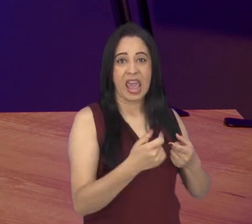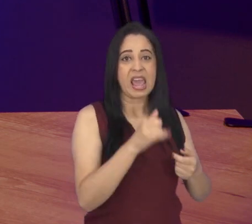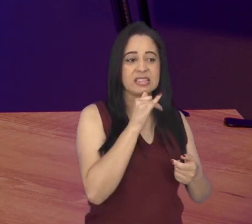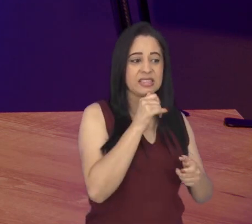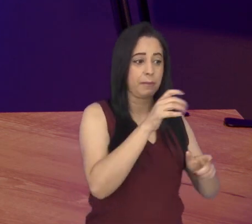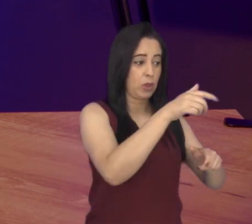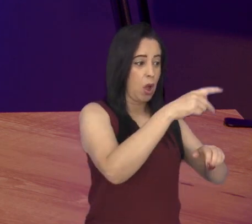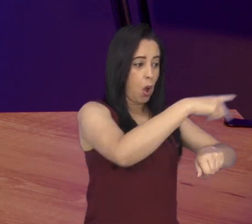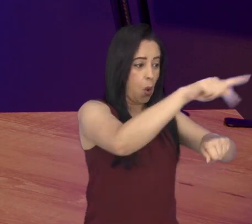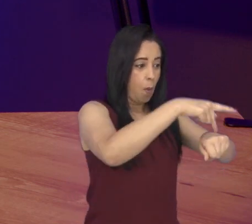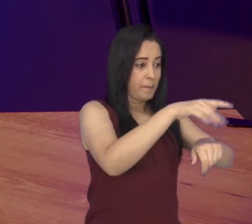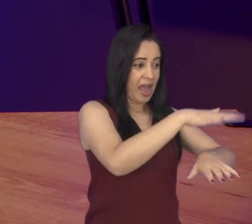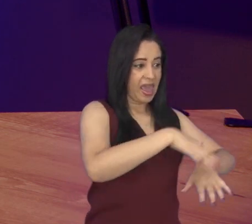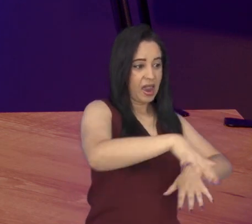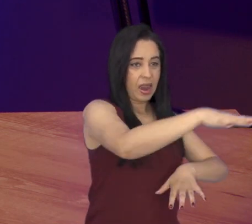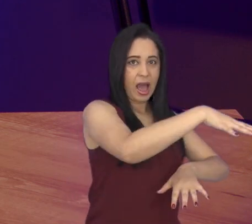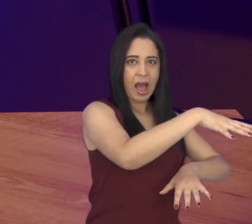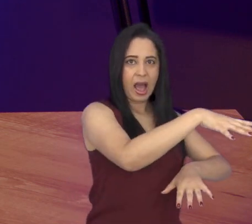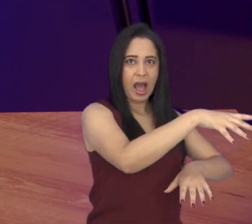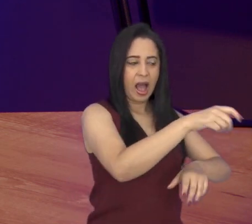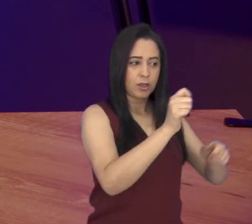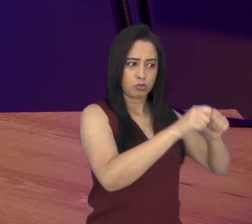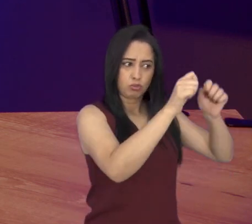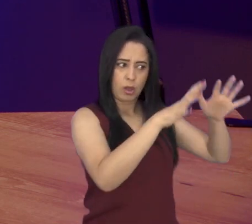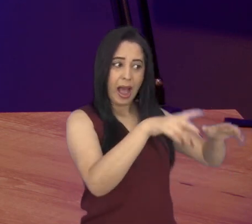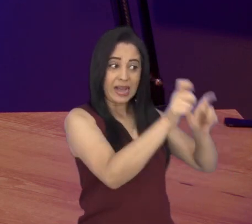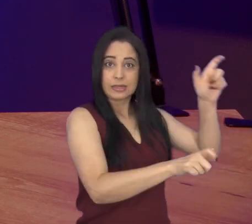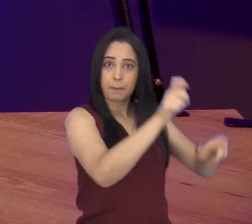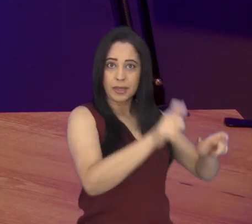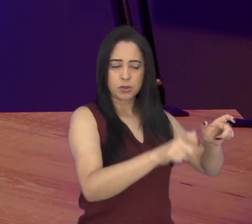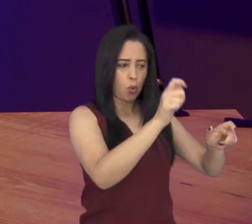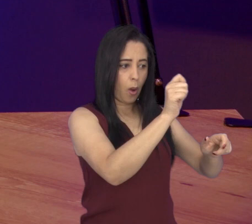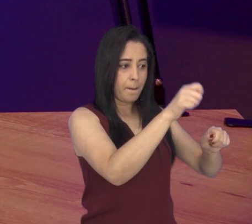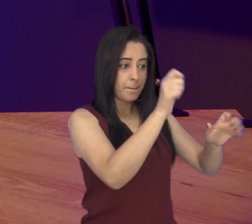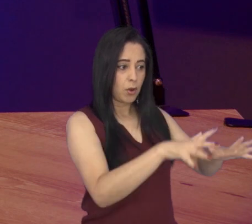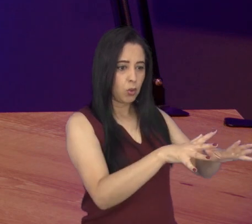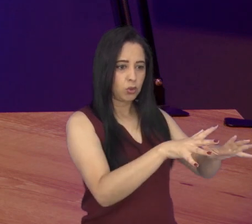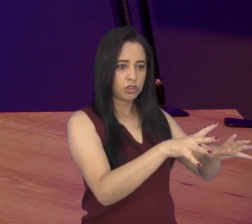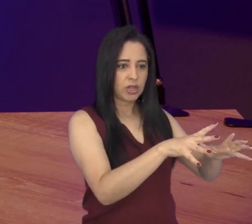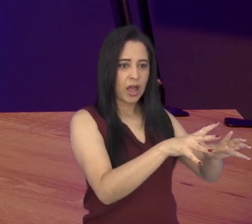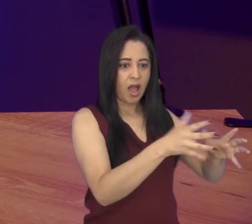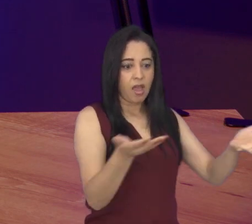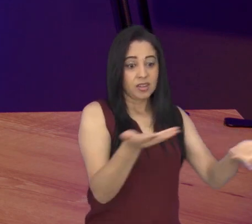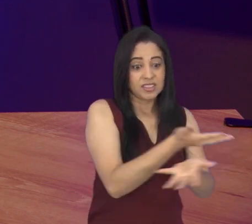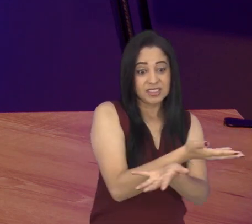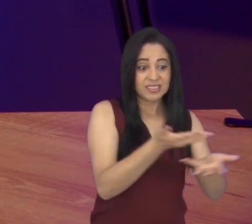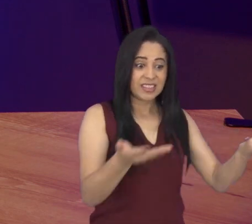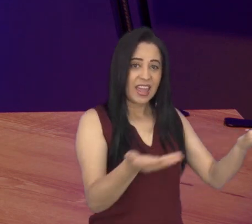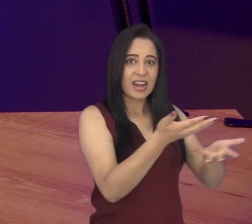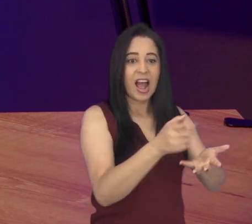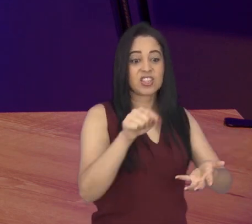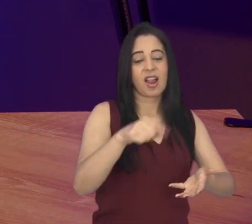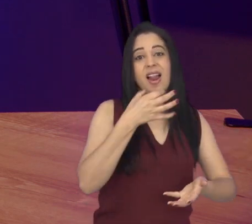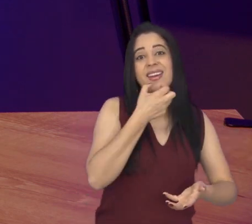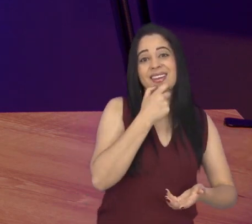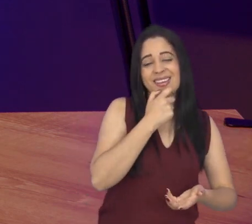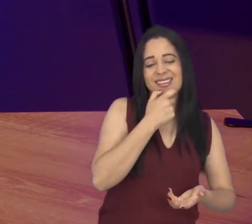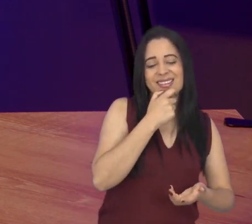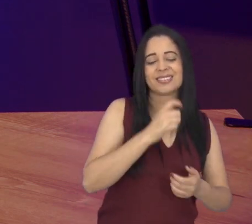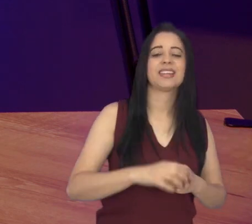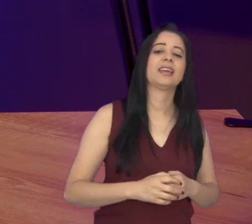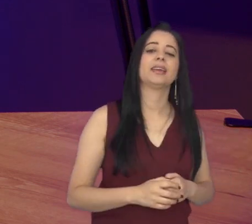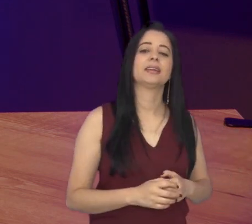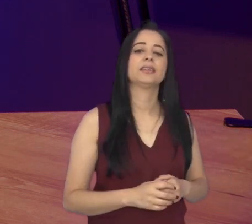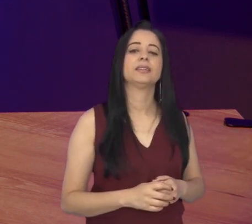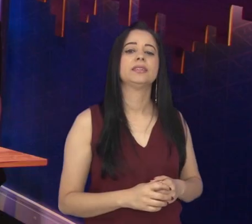Muitas vezes os bruxos, eles se misturam, andam, né, no mundo das pessoas. Então é nesse universo que eles vivem. E daí a